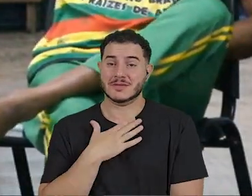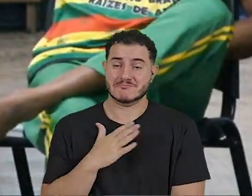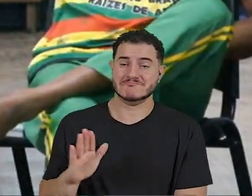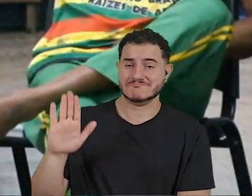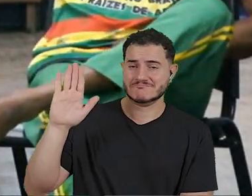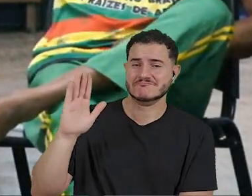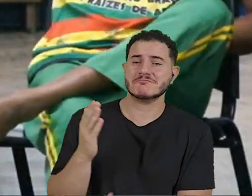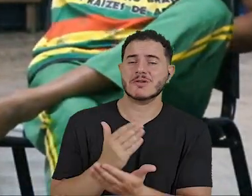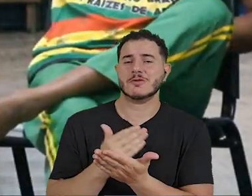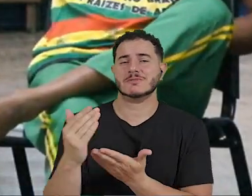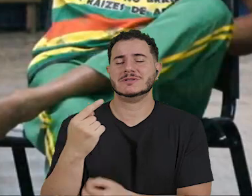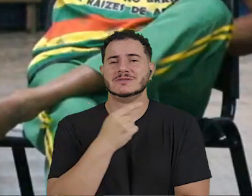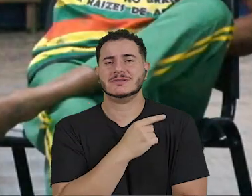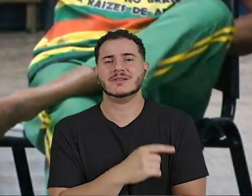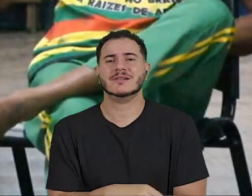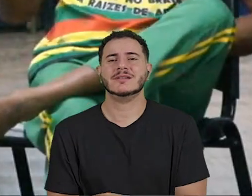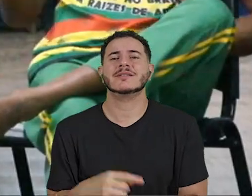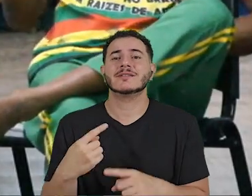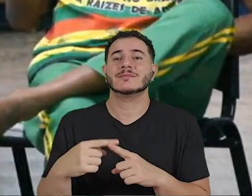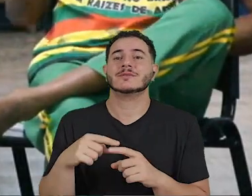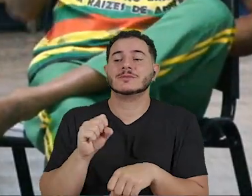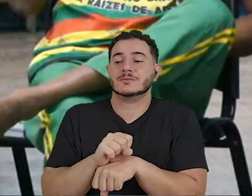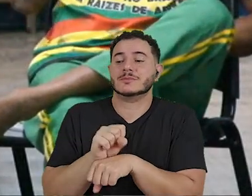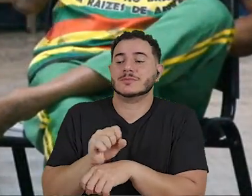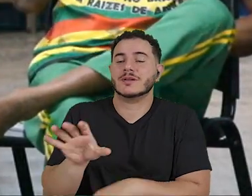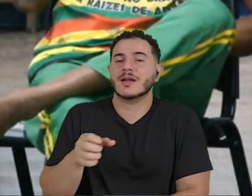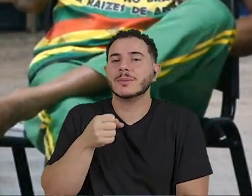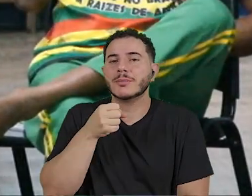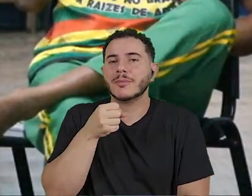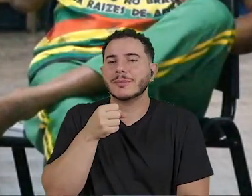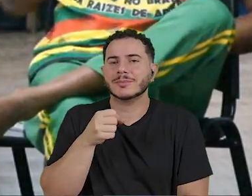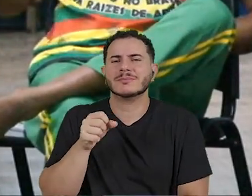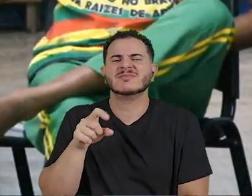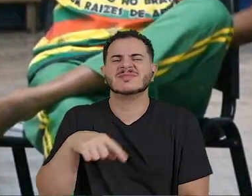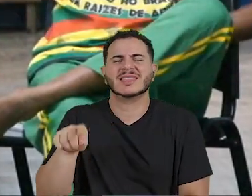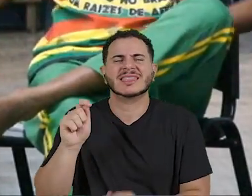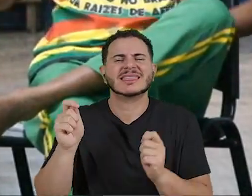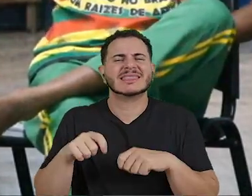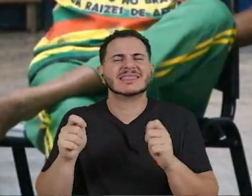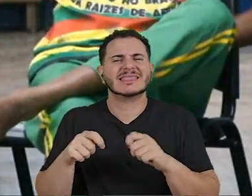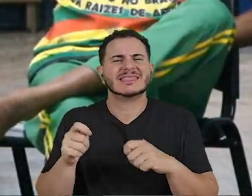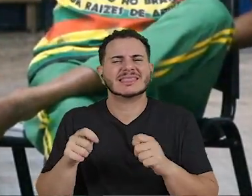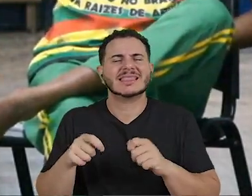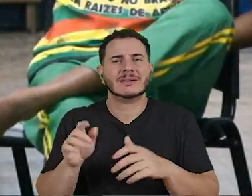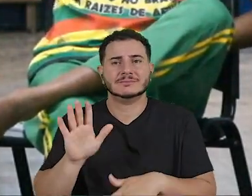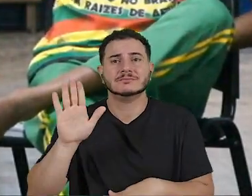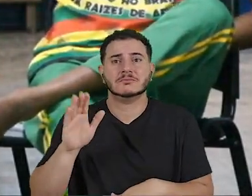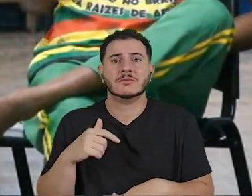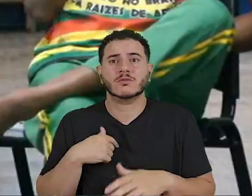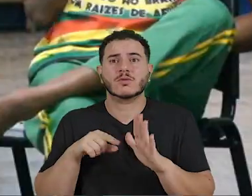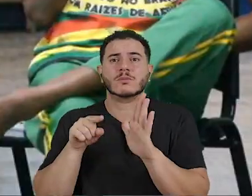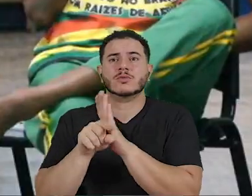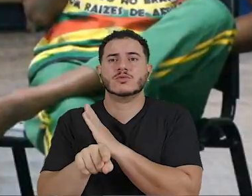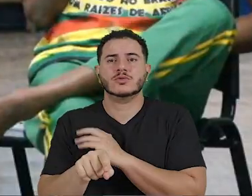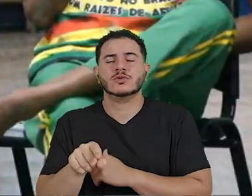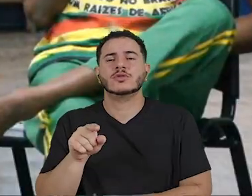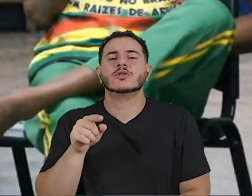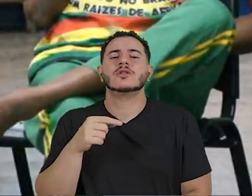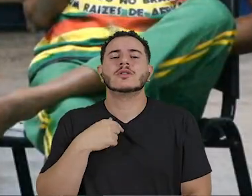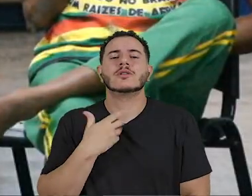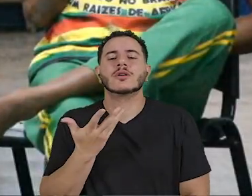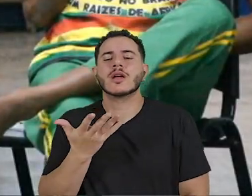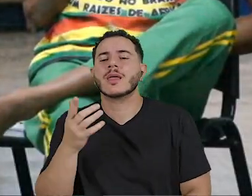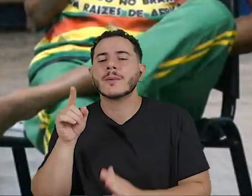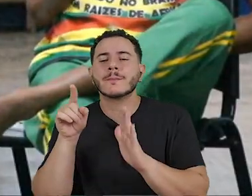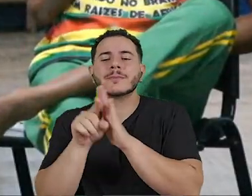então. É que eu tô perto do microfone aqui, ó. O povo me ouve daqui. Eu vou começar perguntando pra Gordinho